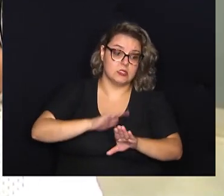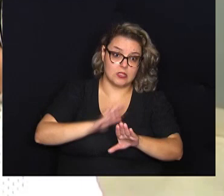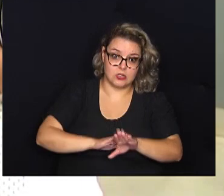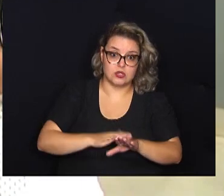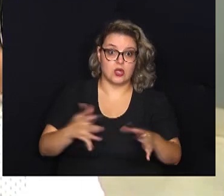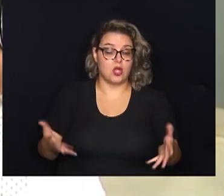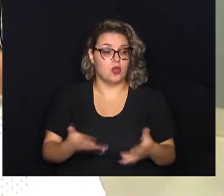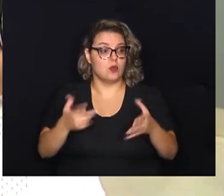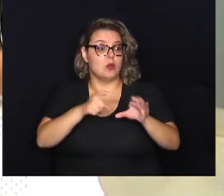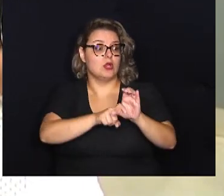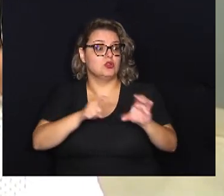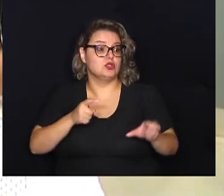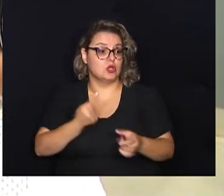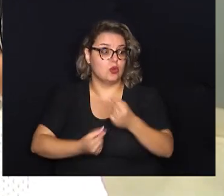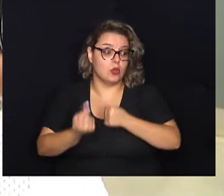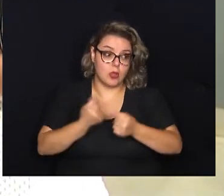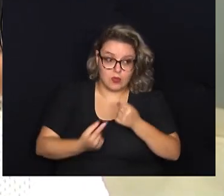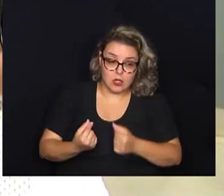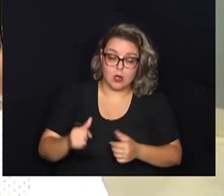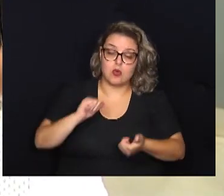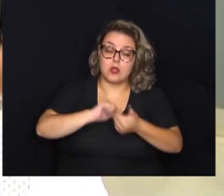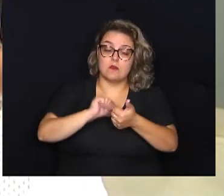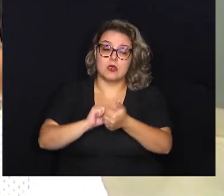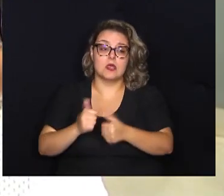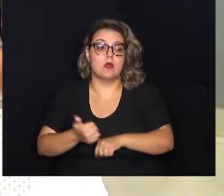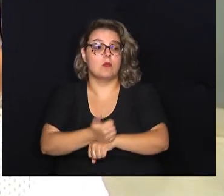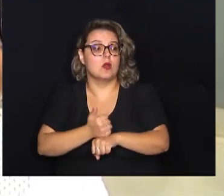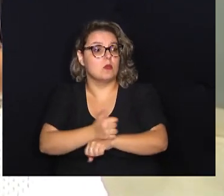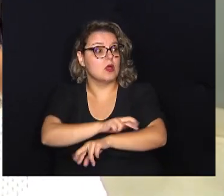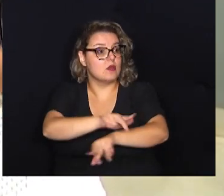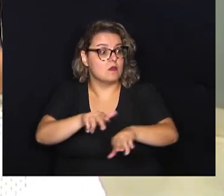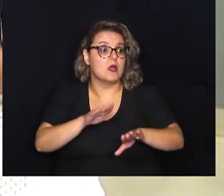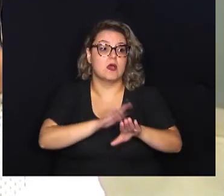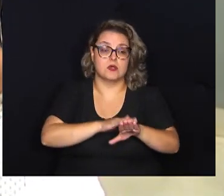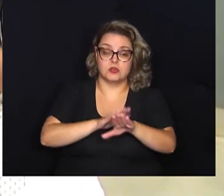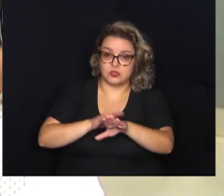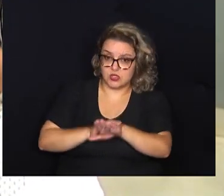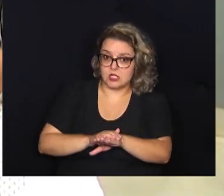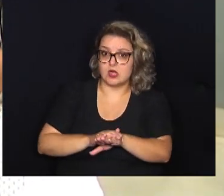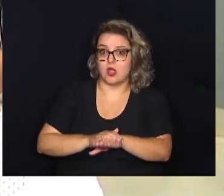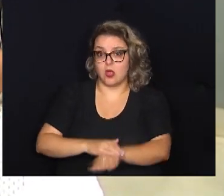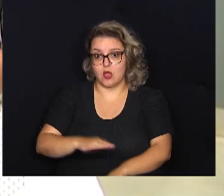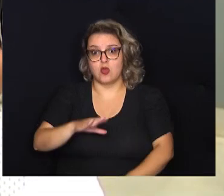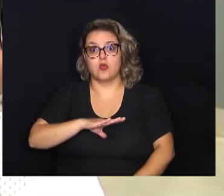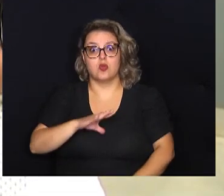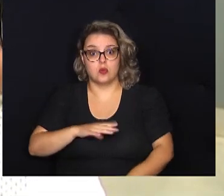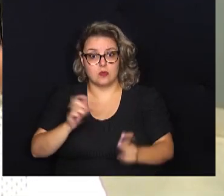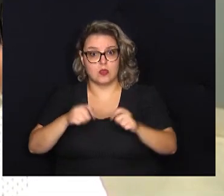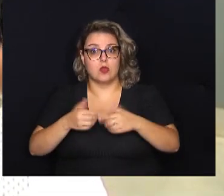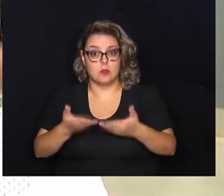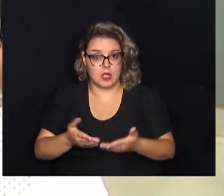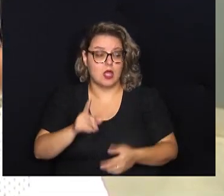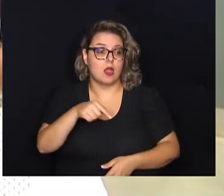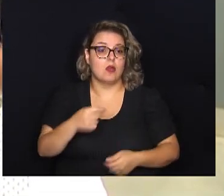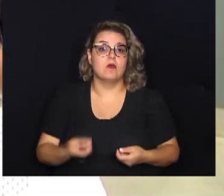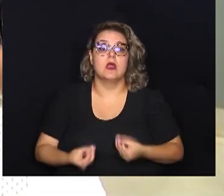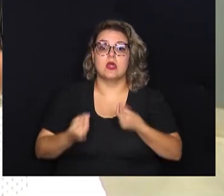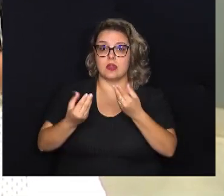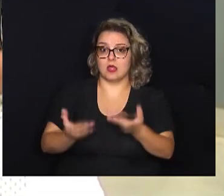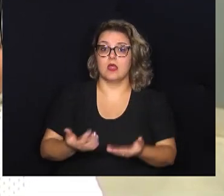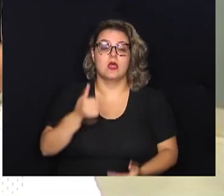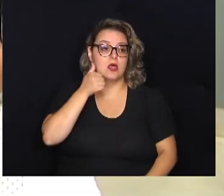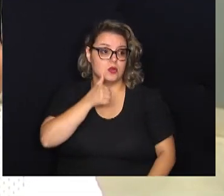da autonomia financeira, qualificação profissional, uma série de atividades que o município executa, é o que vai possibilitar que essa